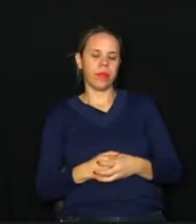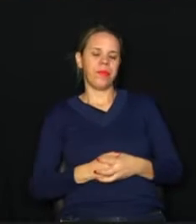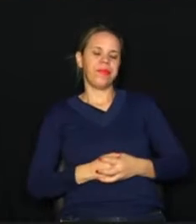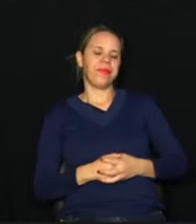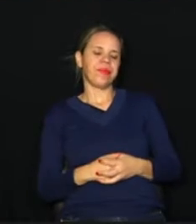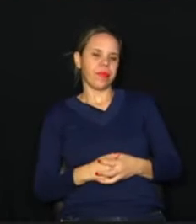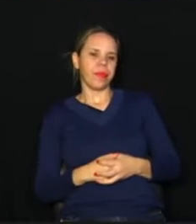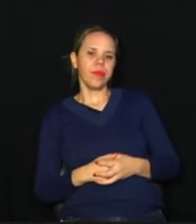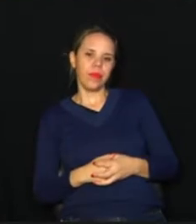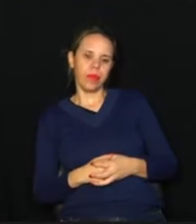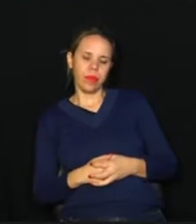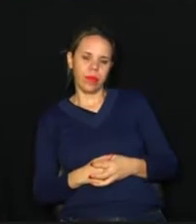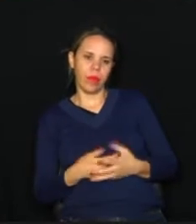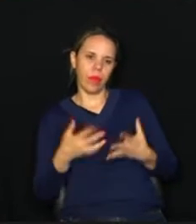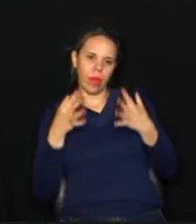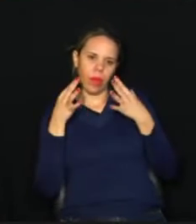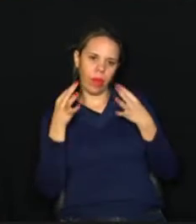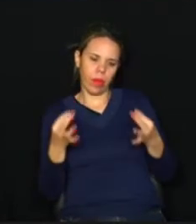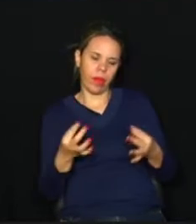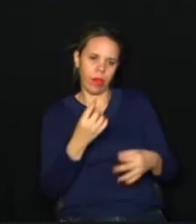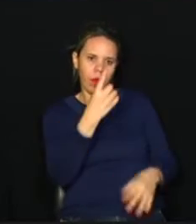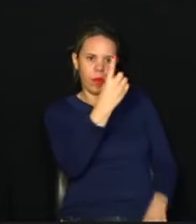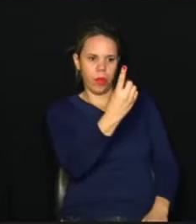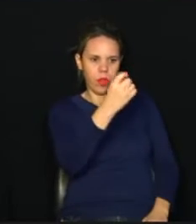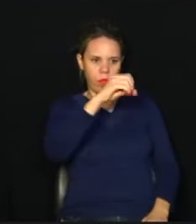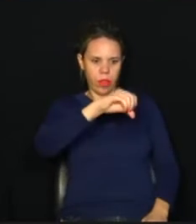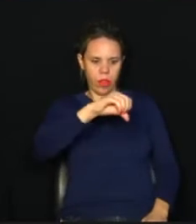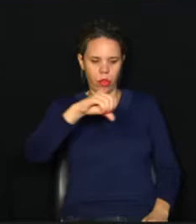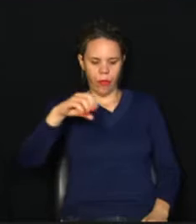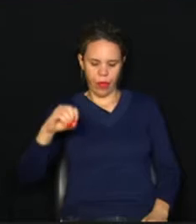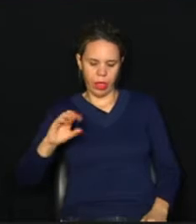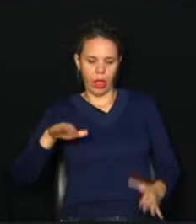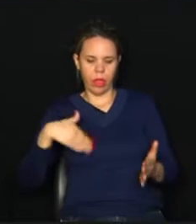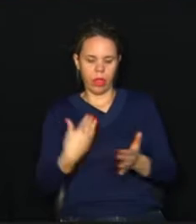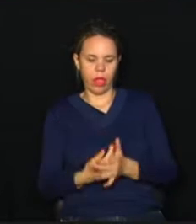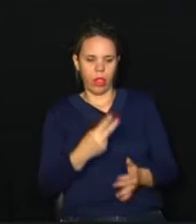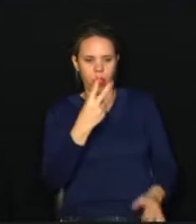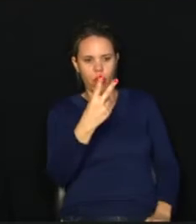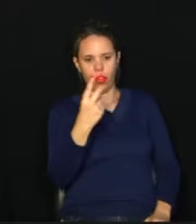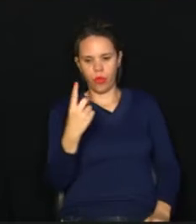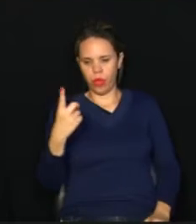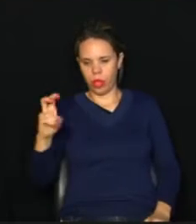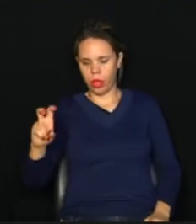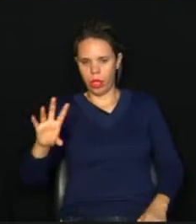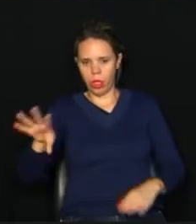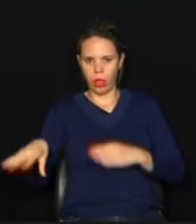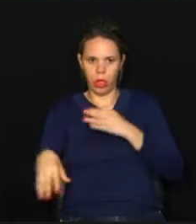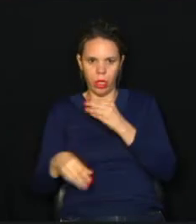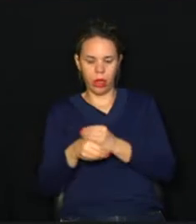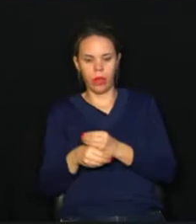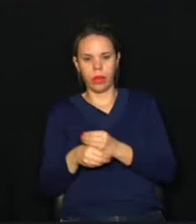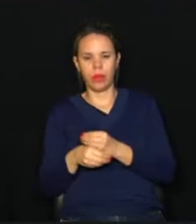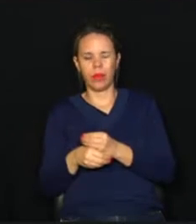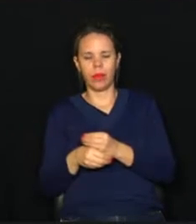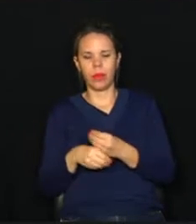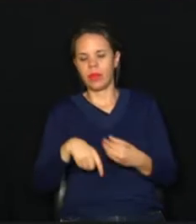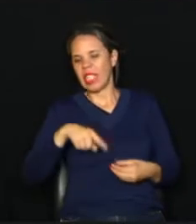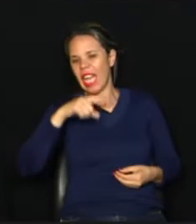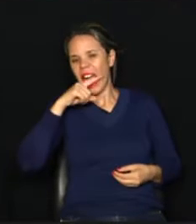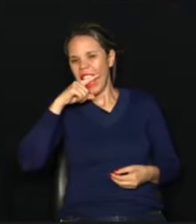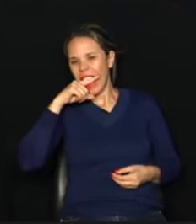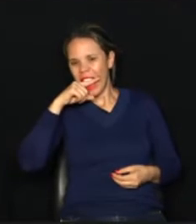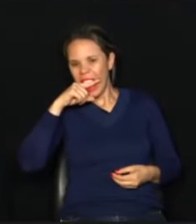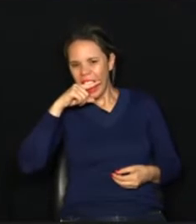O que nós observamos aí de 1990 até 2015 foi um incremento muito grande dos canaviais em São Paulo.